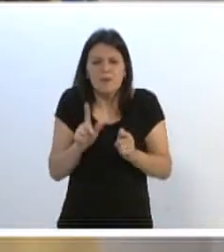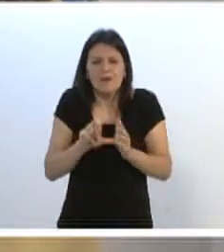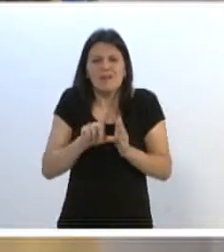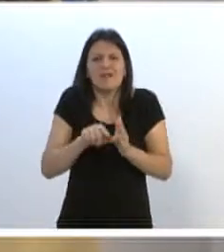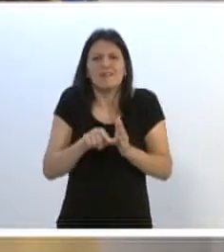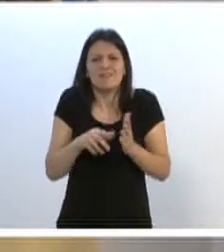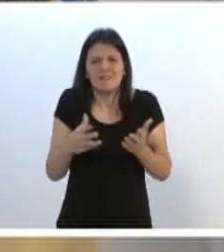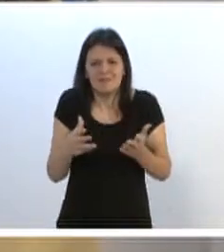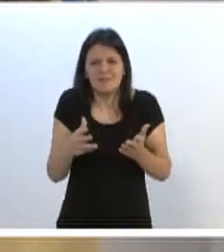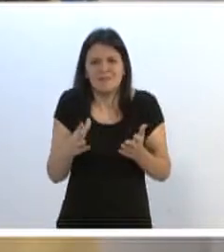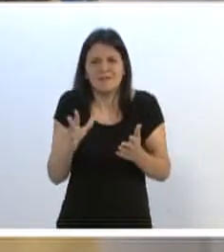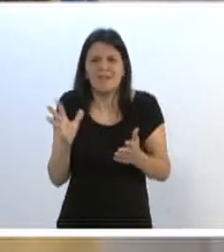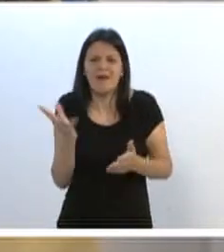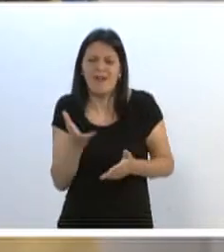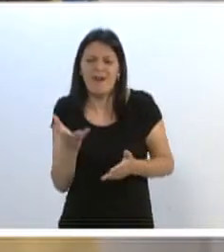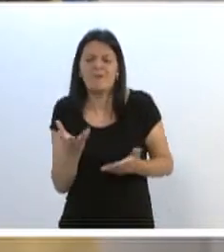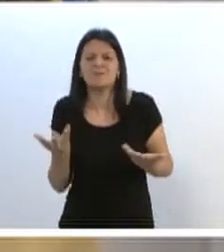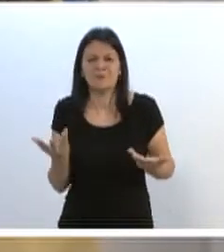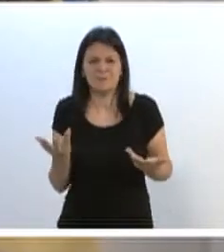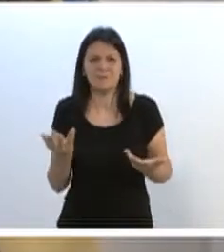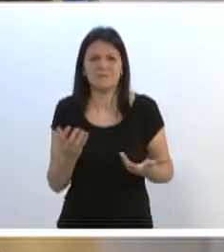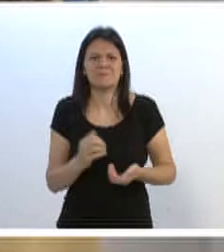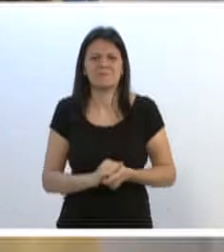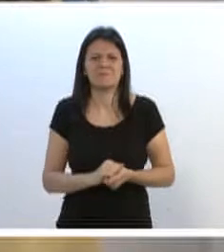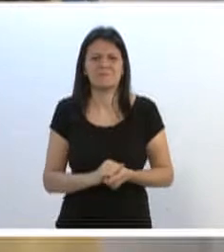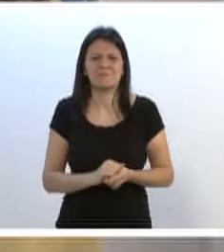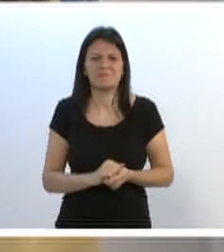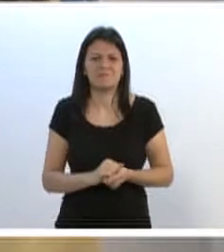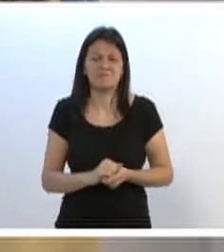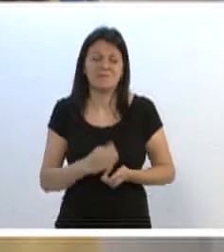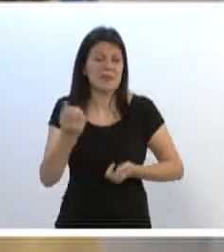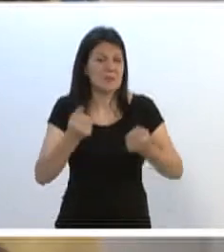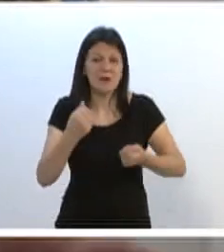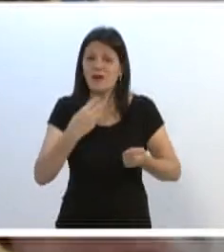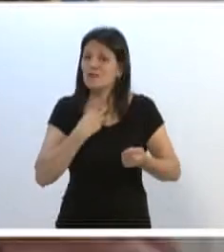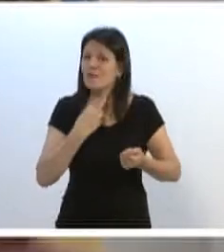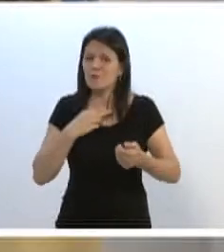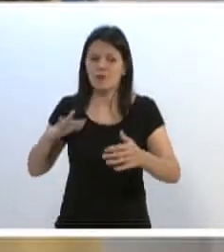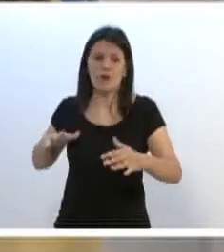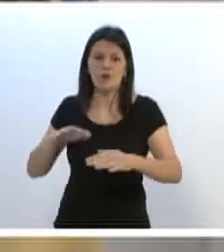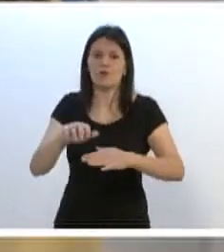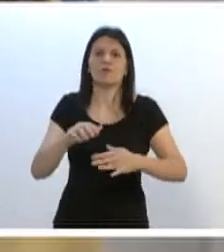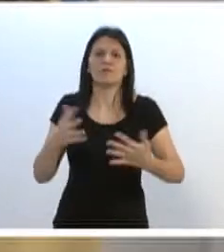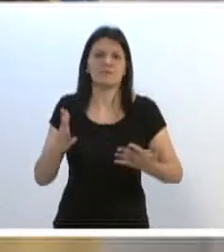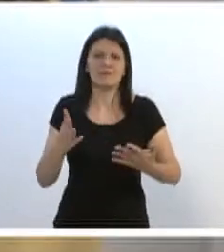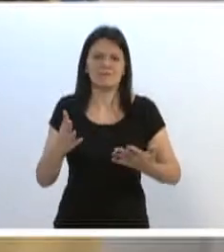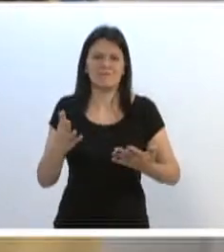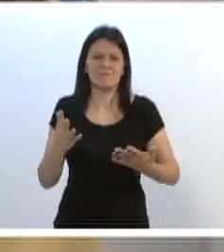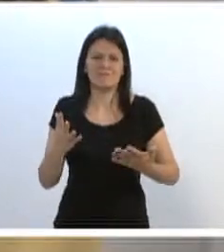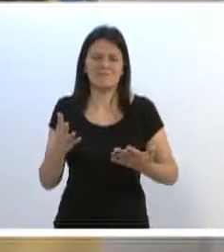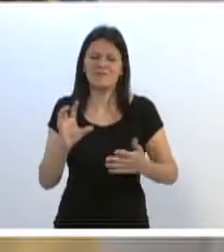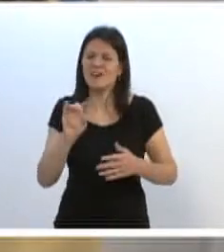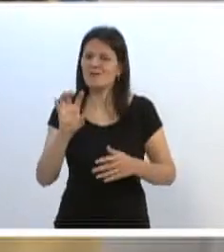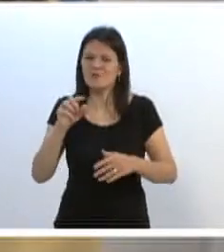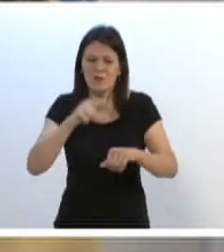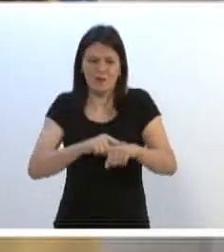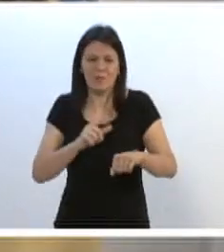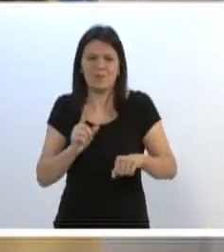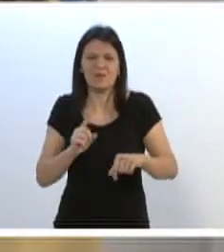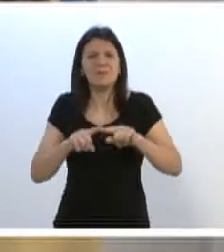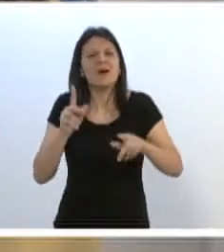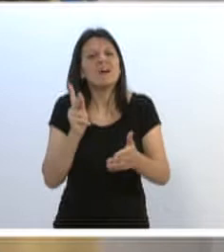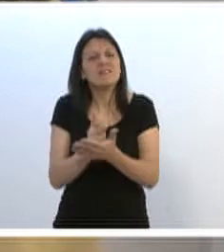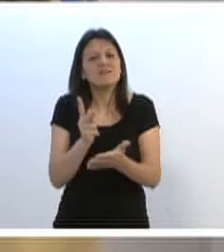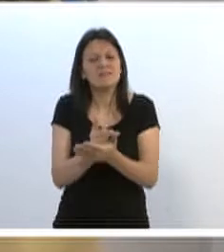horas, durante todo o ano, a velocidade dos veículos. É obrigado a diminuir, e não só naquele instante.